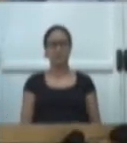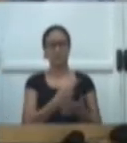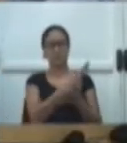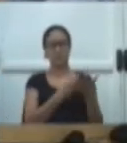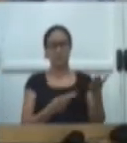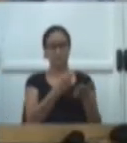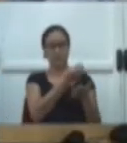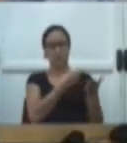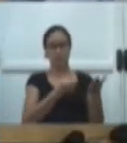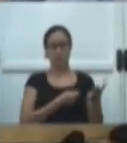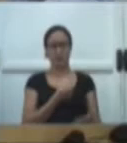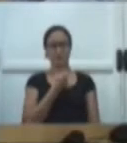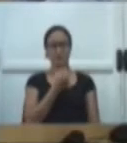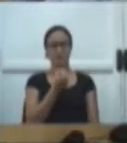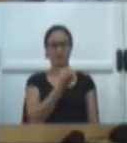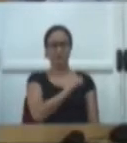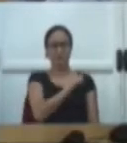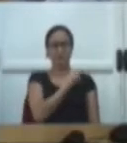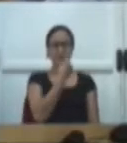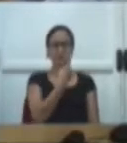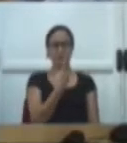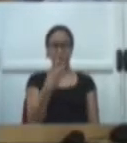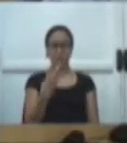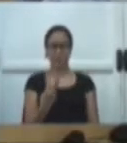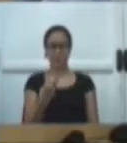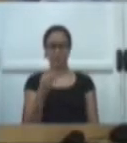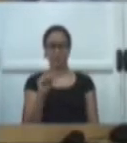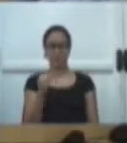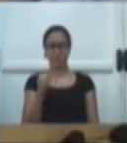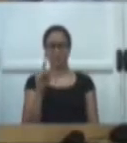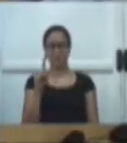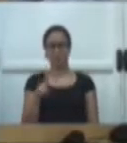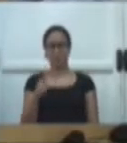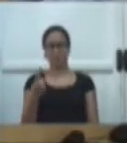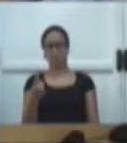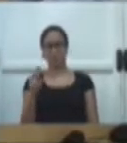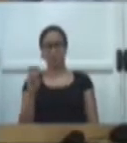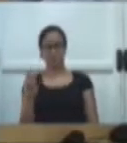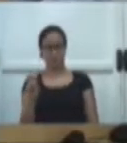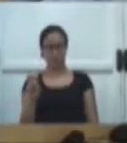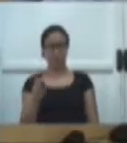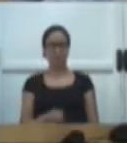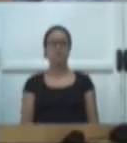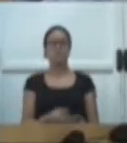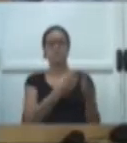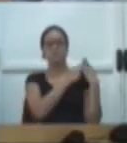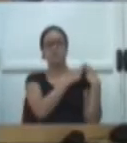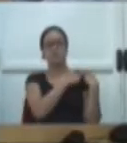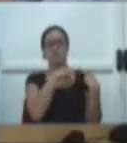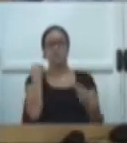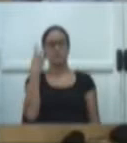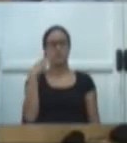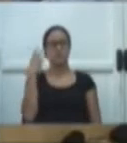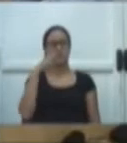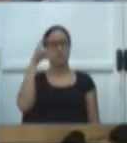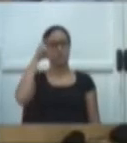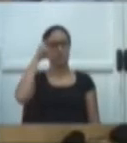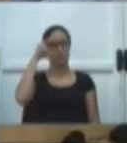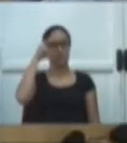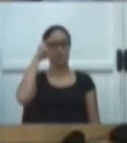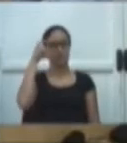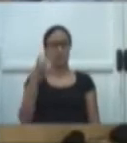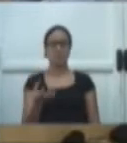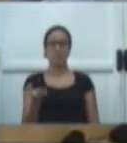Requerimento 138/15, autor vereador José Faride. Requeiro, nos termos regimentais, que seja